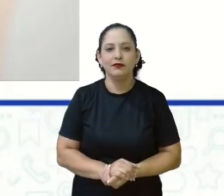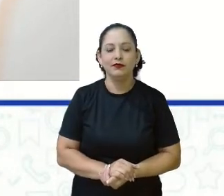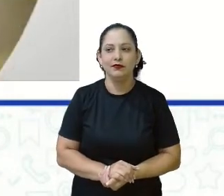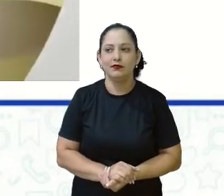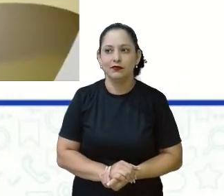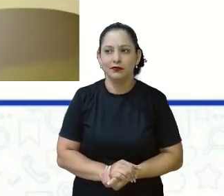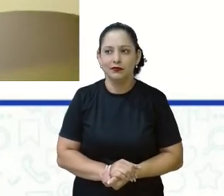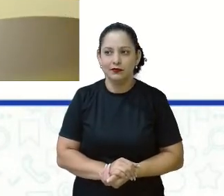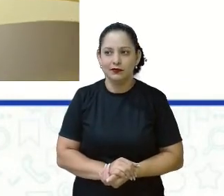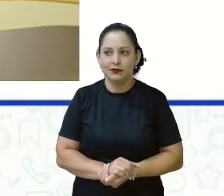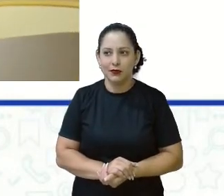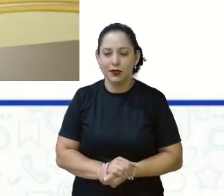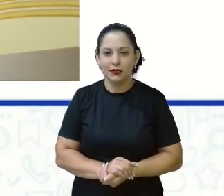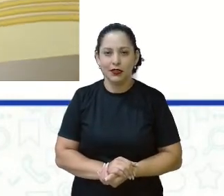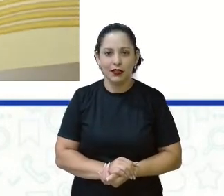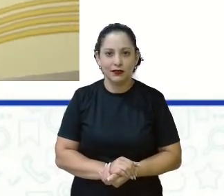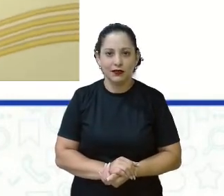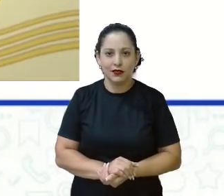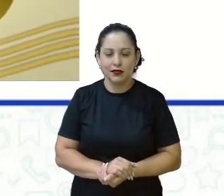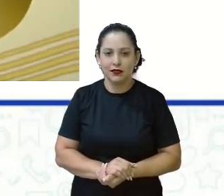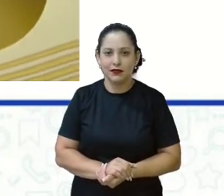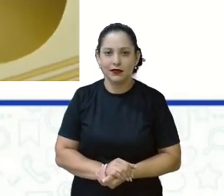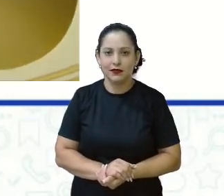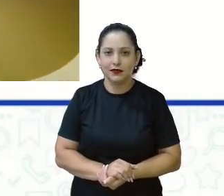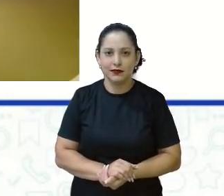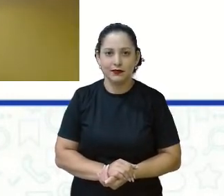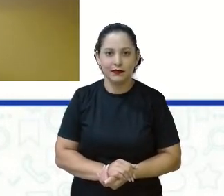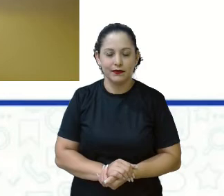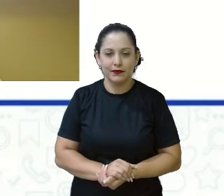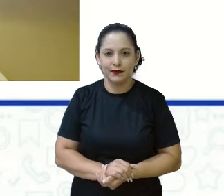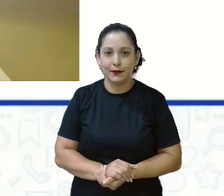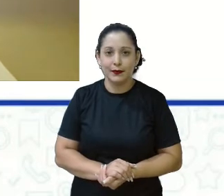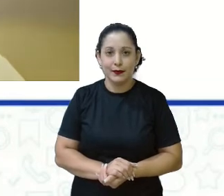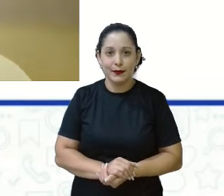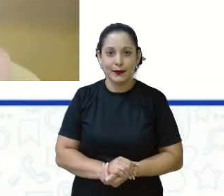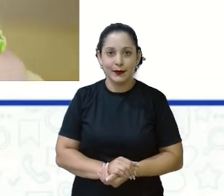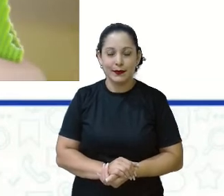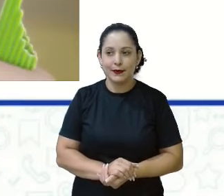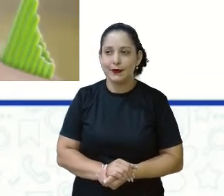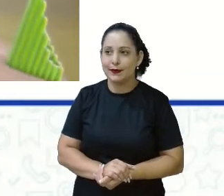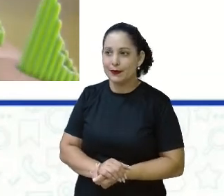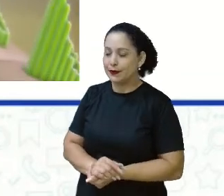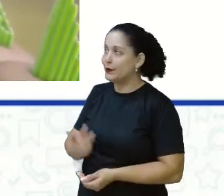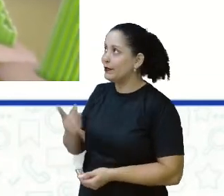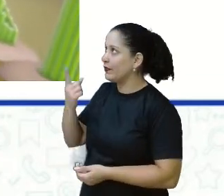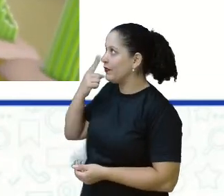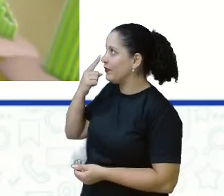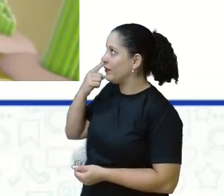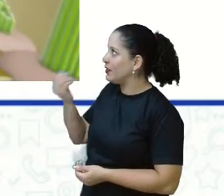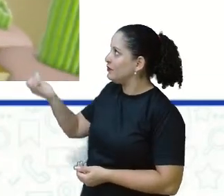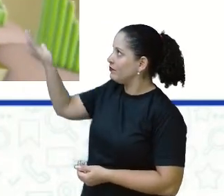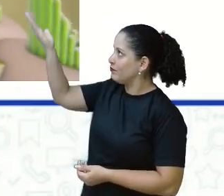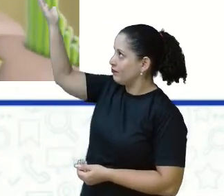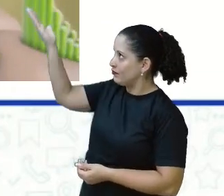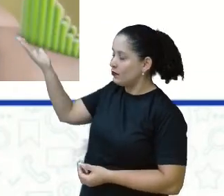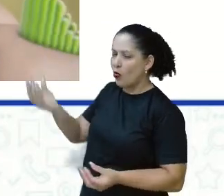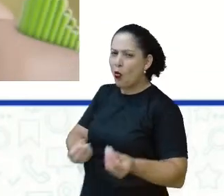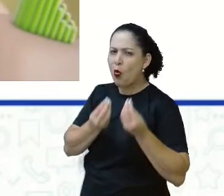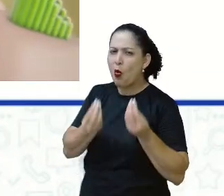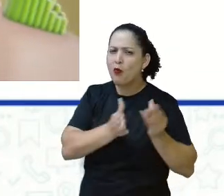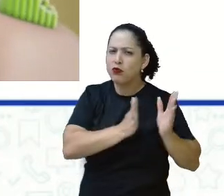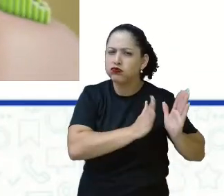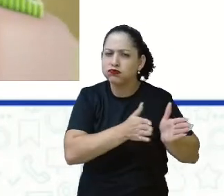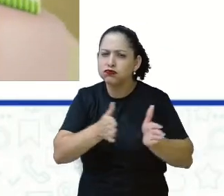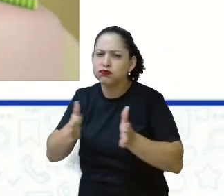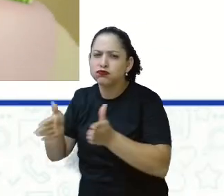Quando o fluido da cóclea começa a se movimentar, provoca um movimento correspondente das estruturas finas na superfície das células